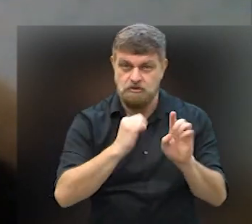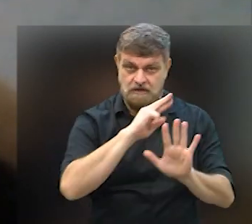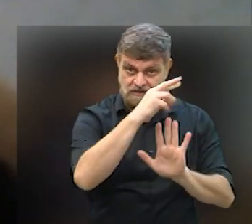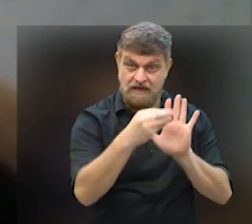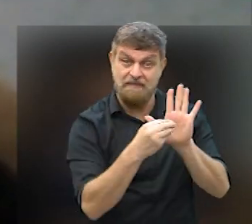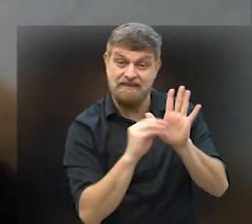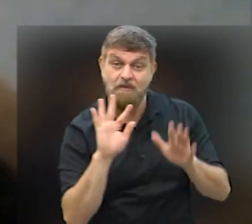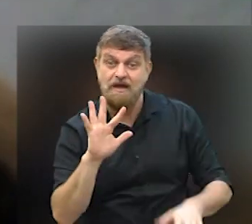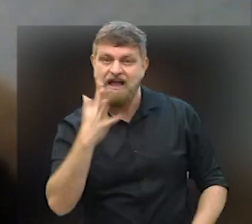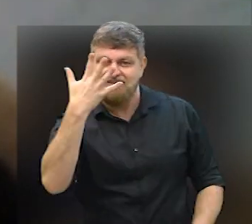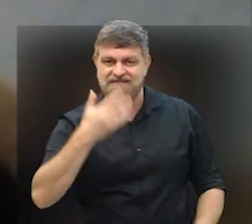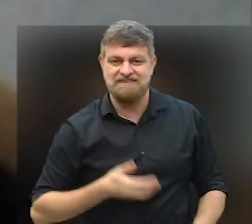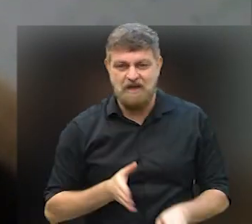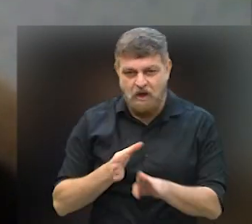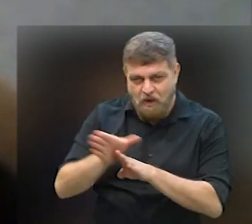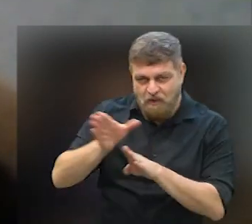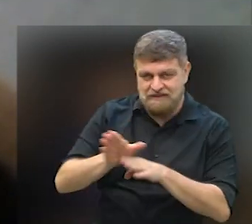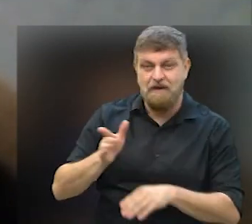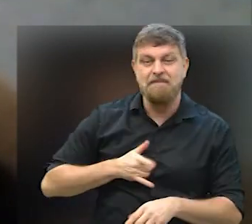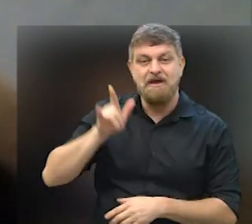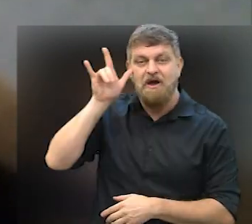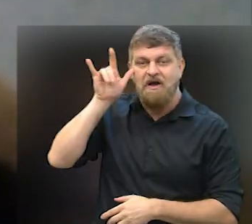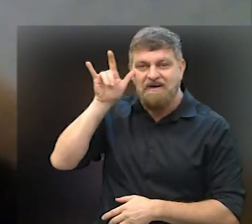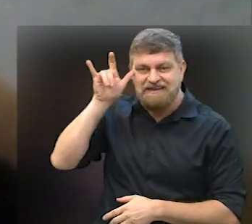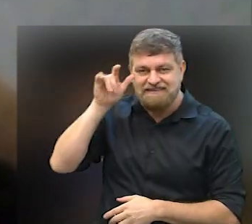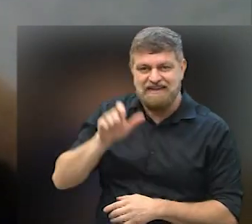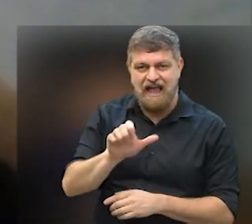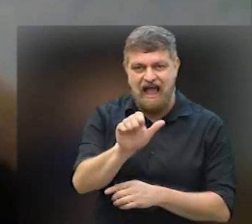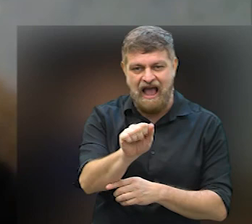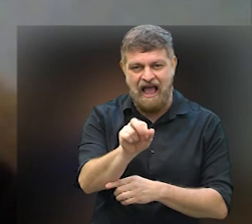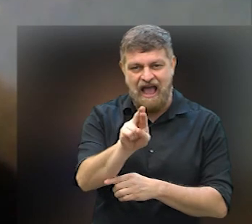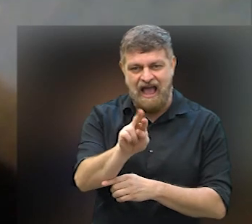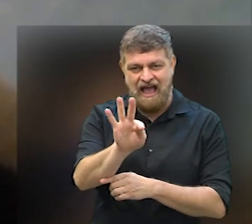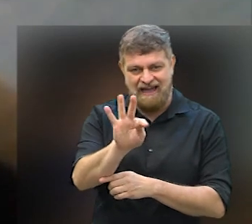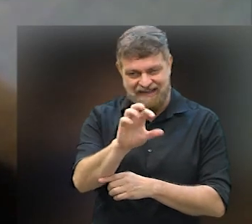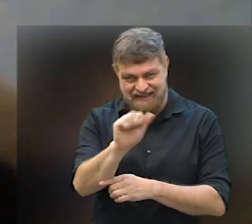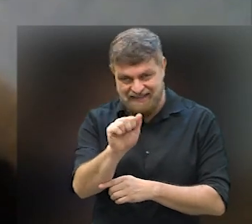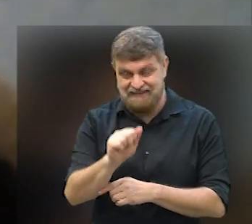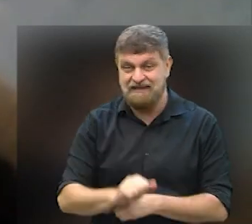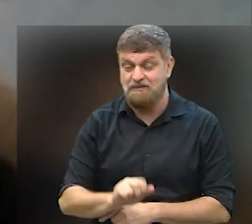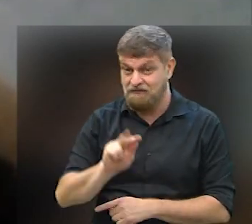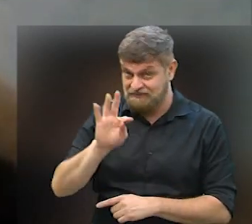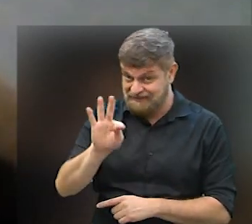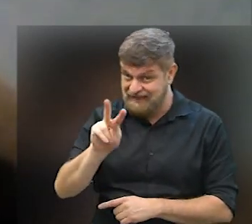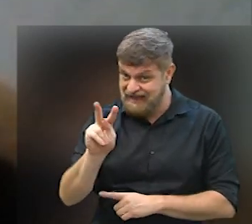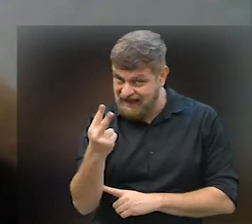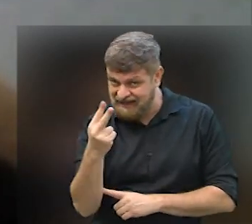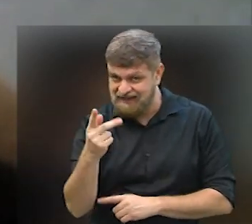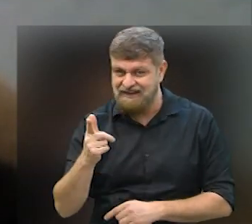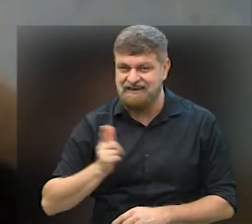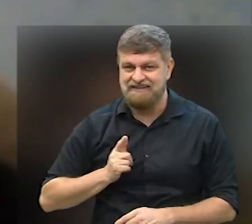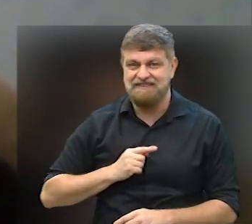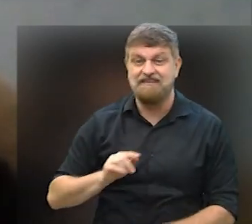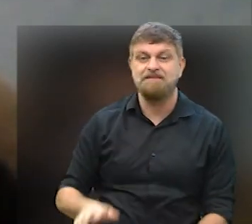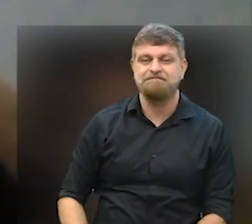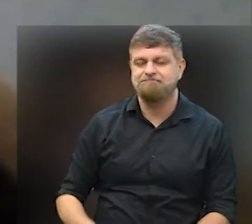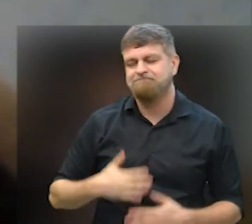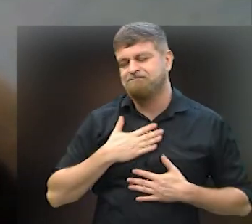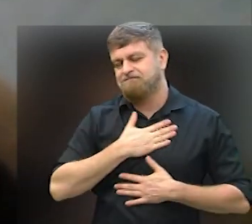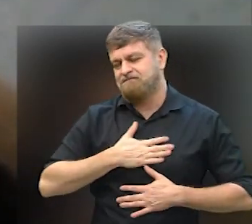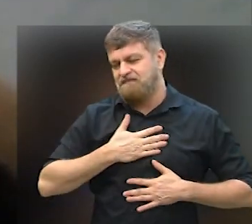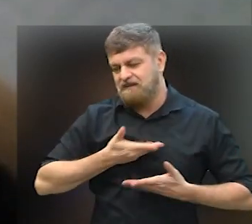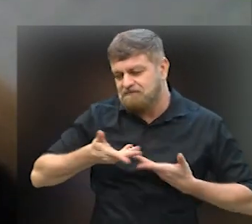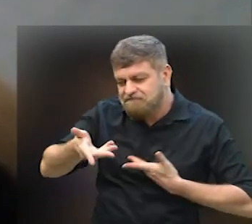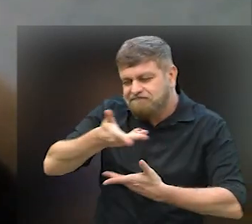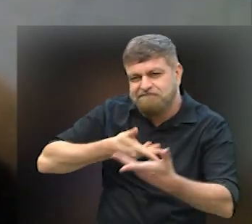que acontecerão, eu recomendo acessar o meu Instagram, Aretha_Duarte, Aretha com THA, Aretha_Duarte. Será um maior